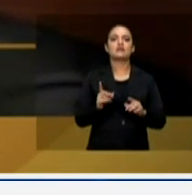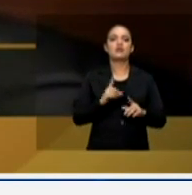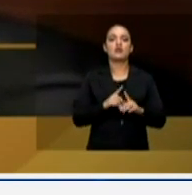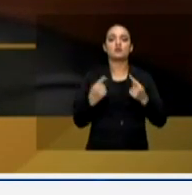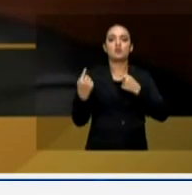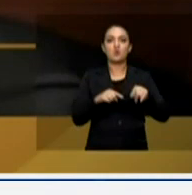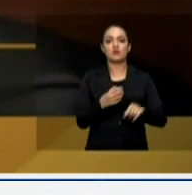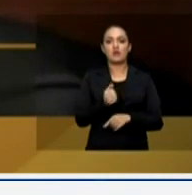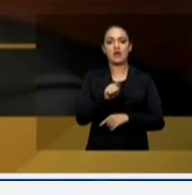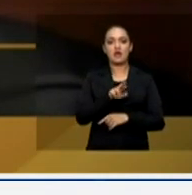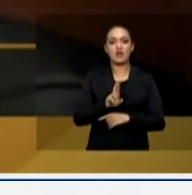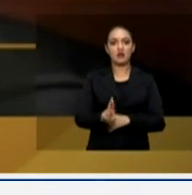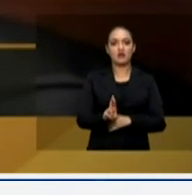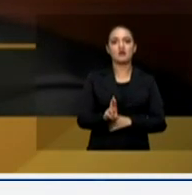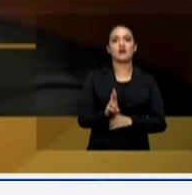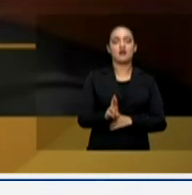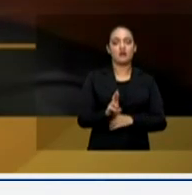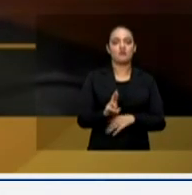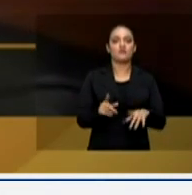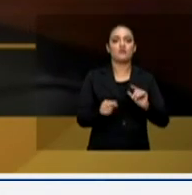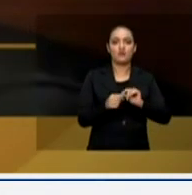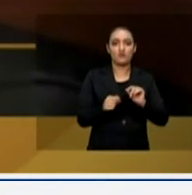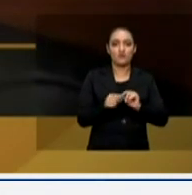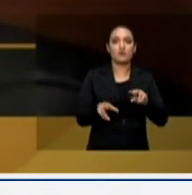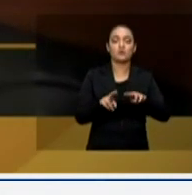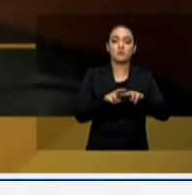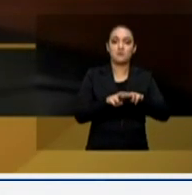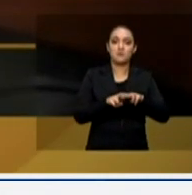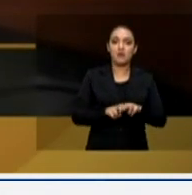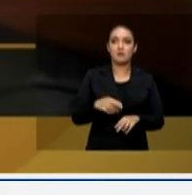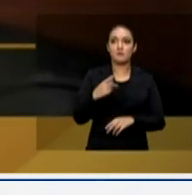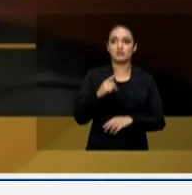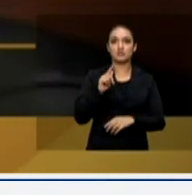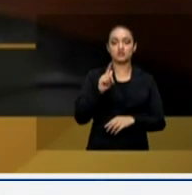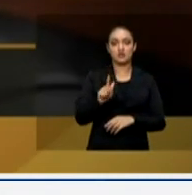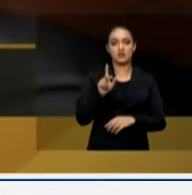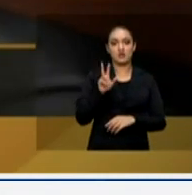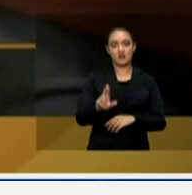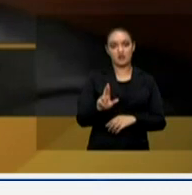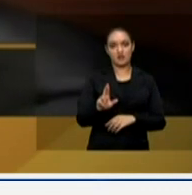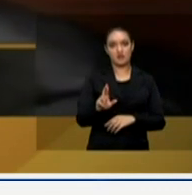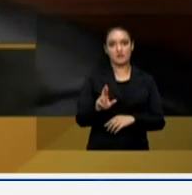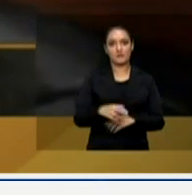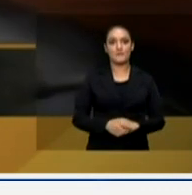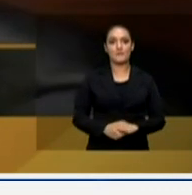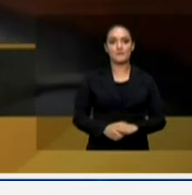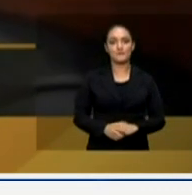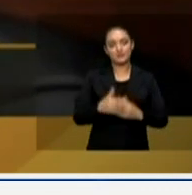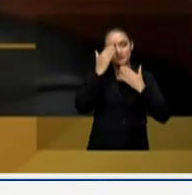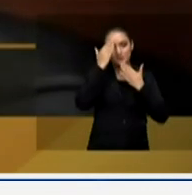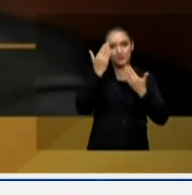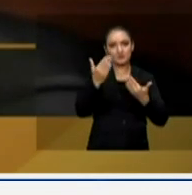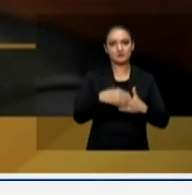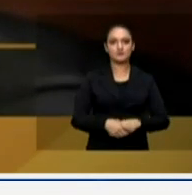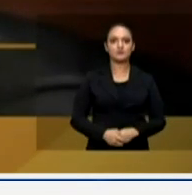decisão do ministro Fachin de remeter o assunto à apreciação do Pleno do Supremo Tribunal